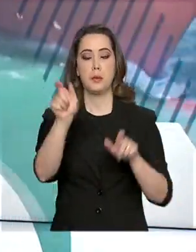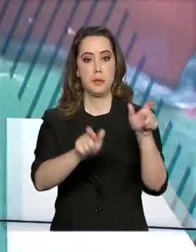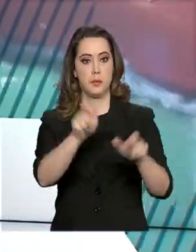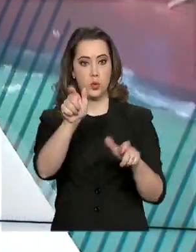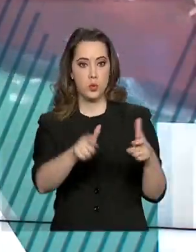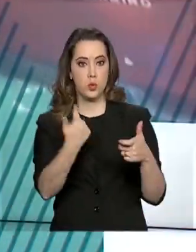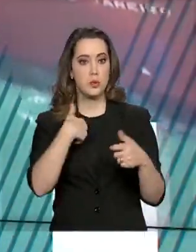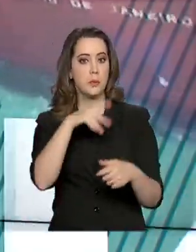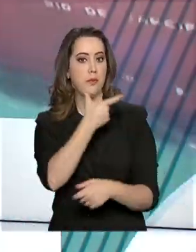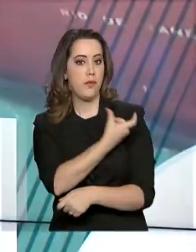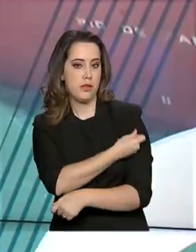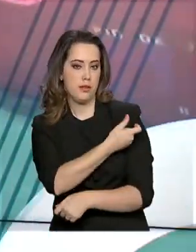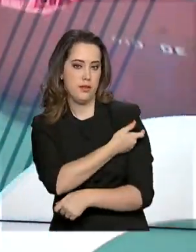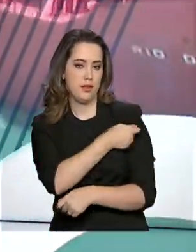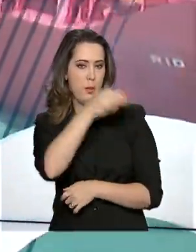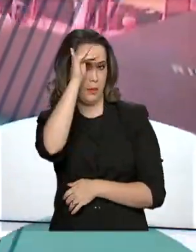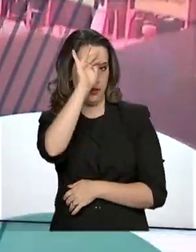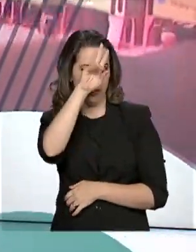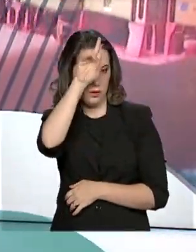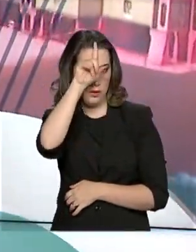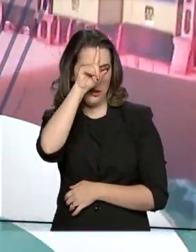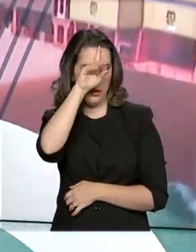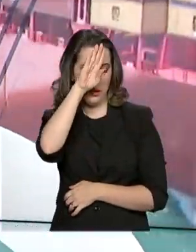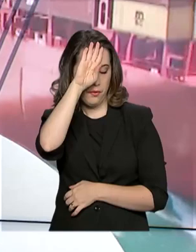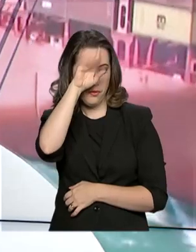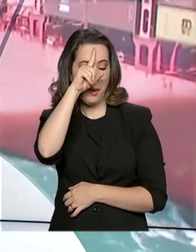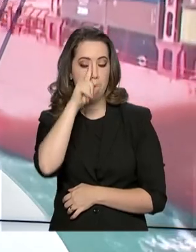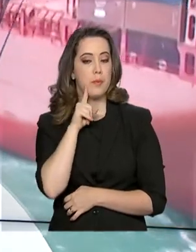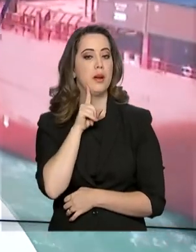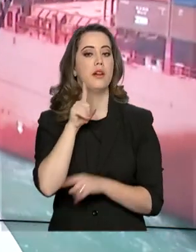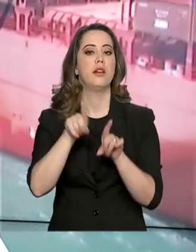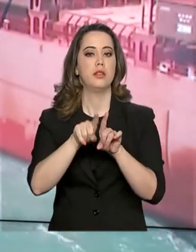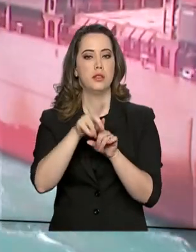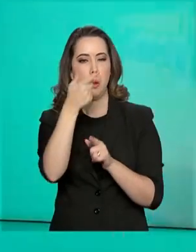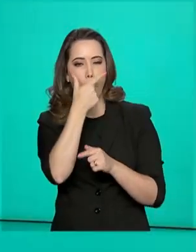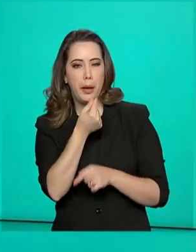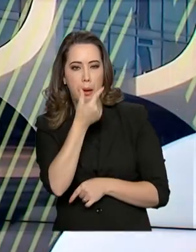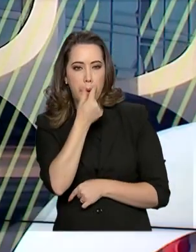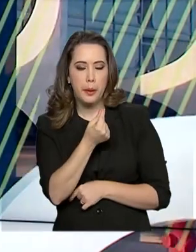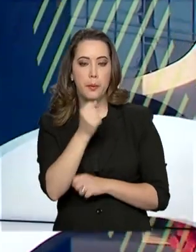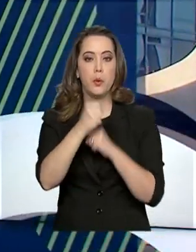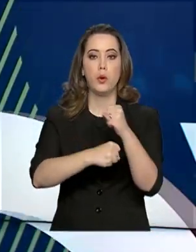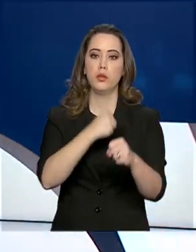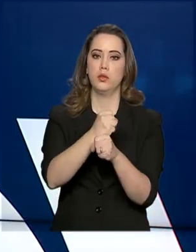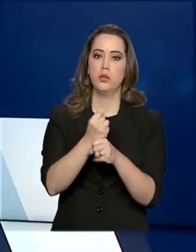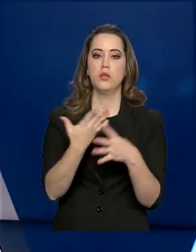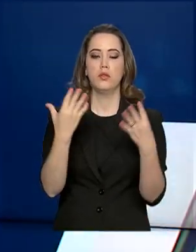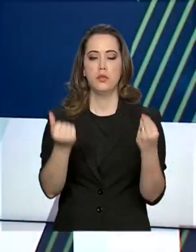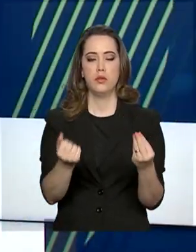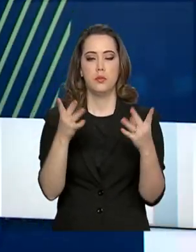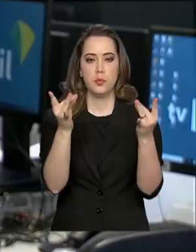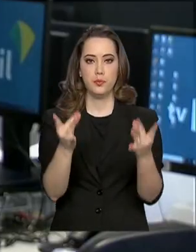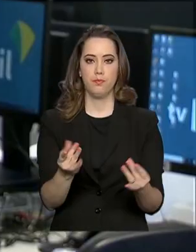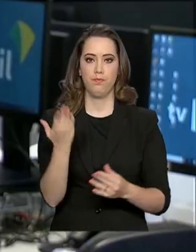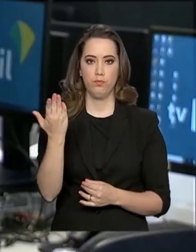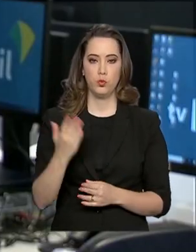público para vacinas contra a febre amarela e gripe no ano que vem. A repórter Raquel Sets tem os detalhes.